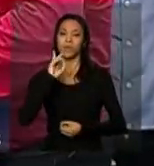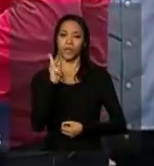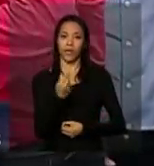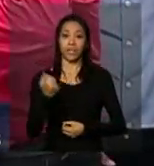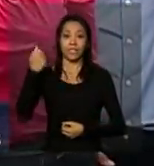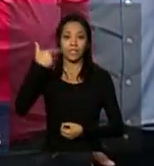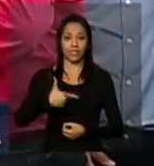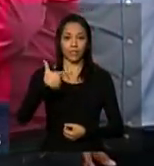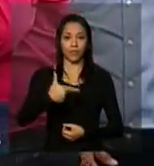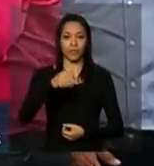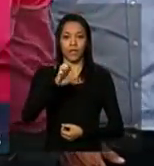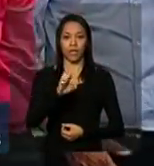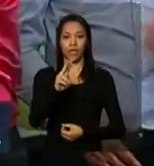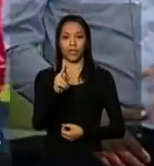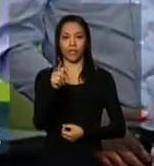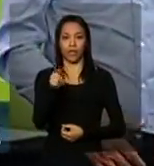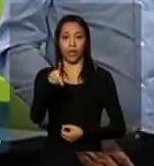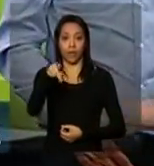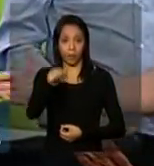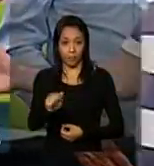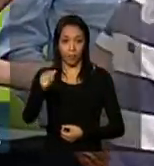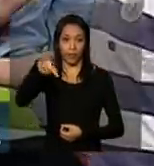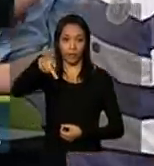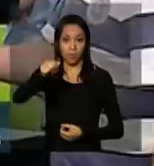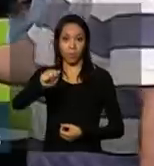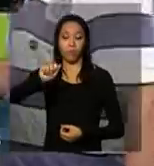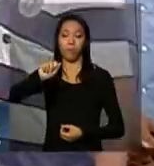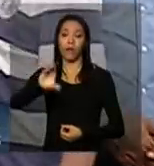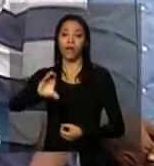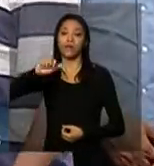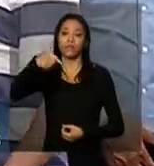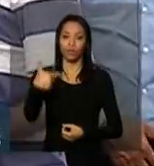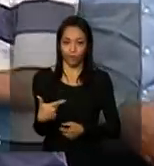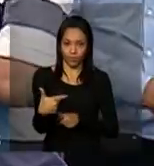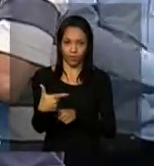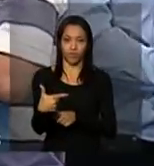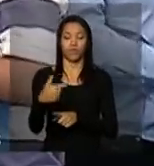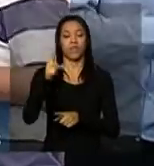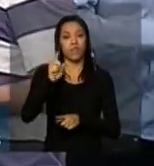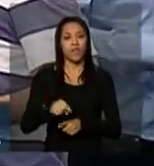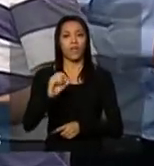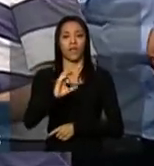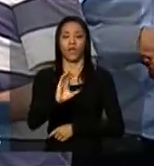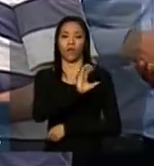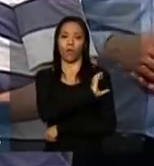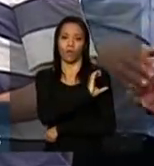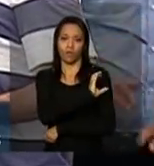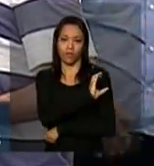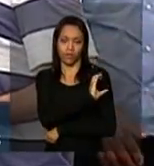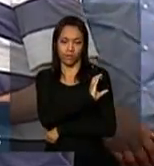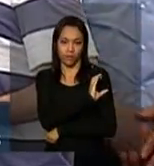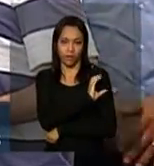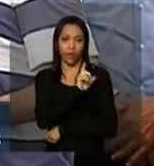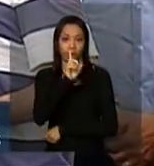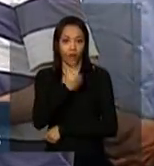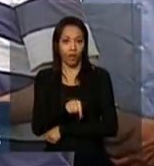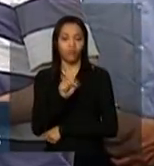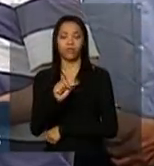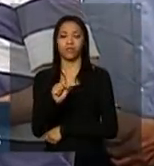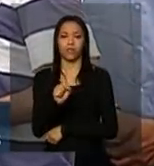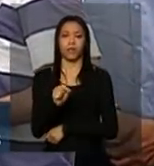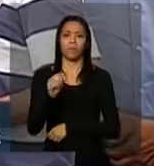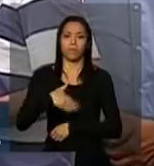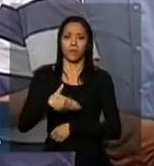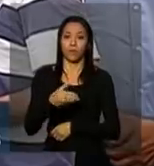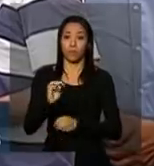do programa de aceleração do crescimento o PAC 2 e é coordenado é uma iniciativa coordenada